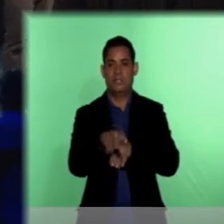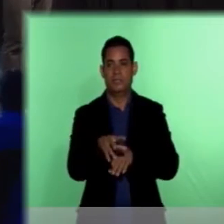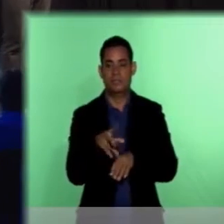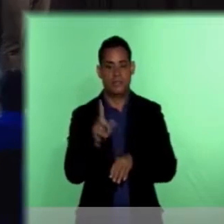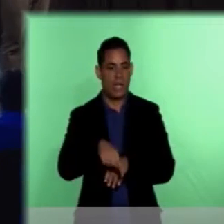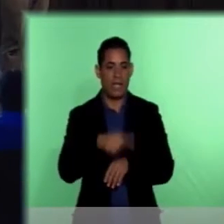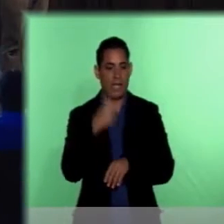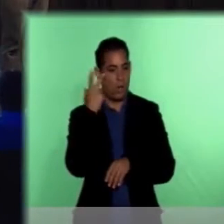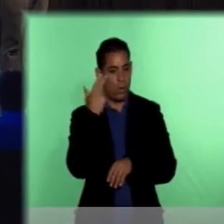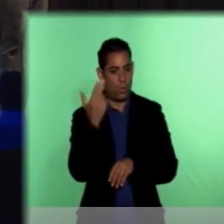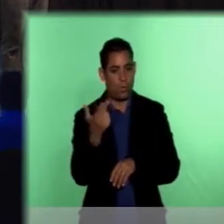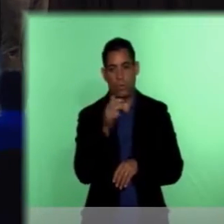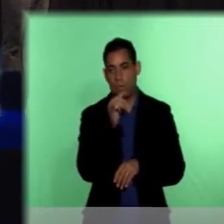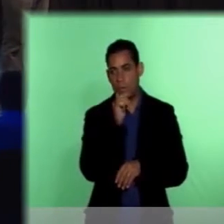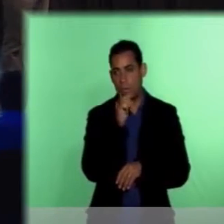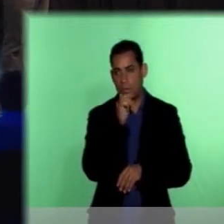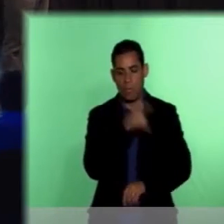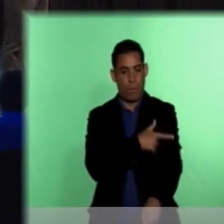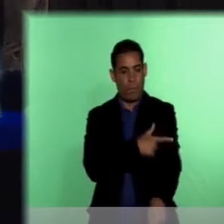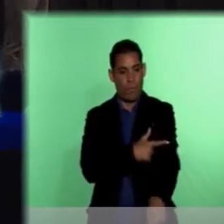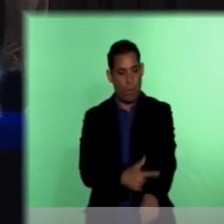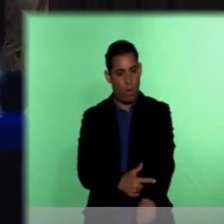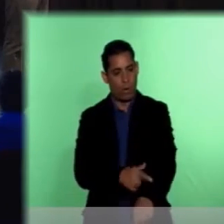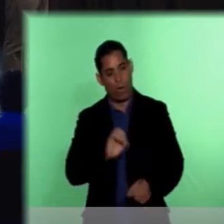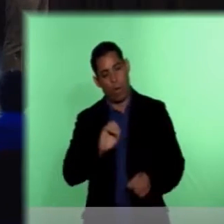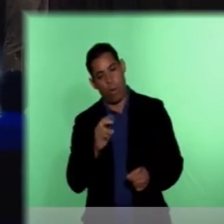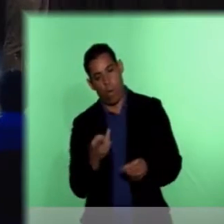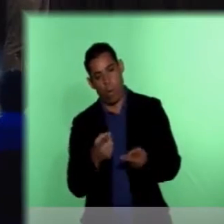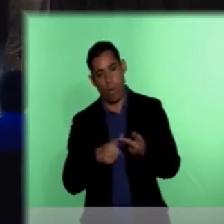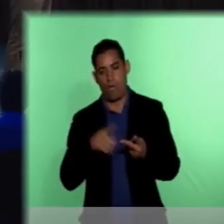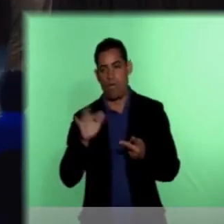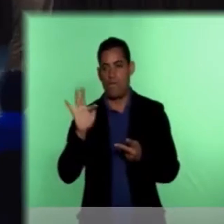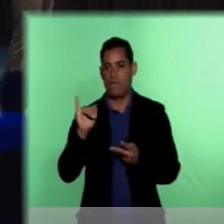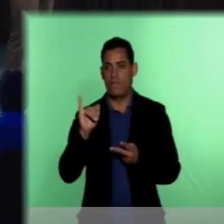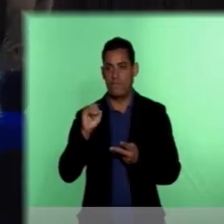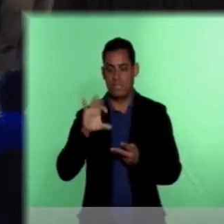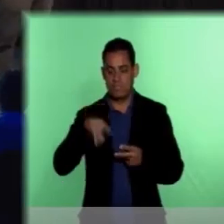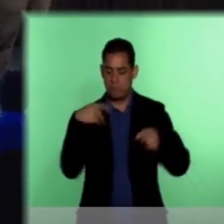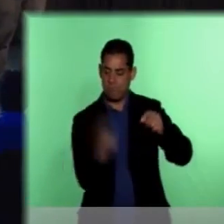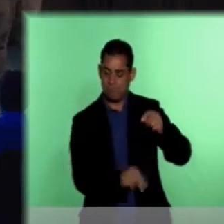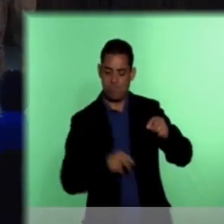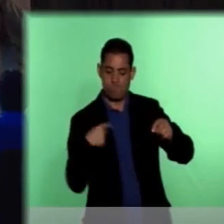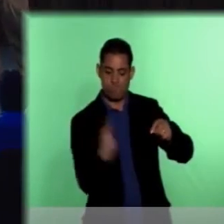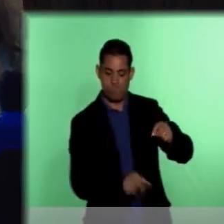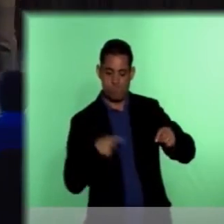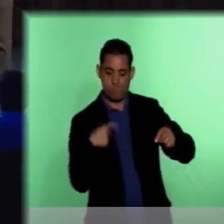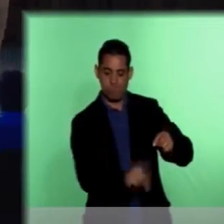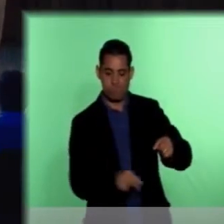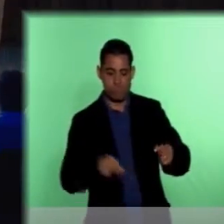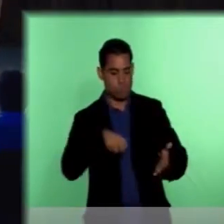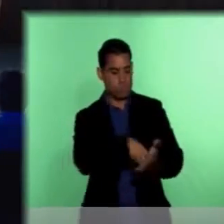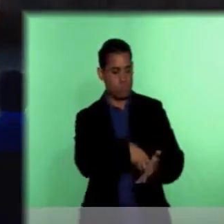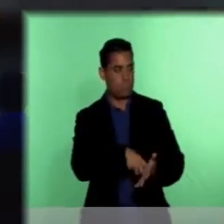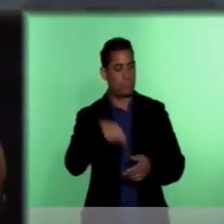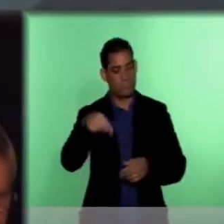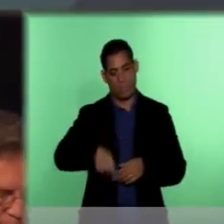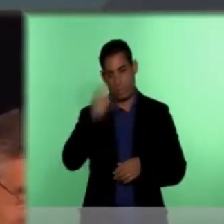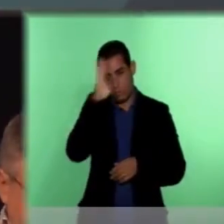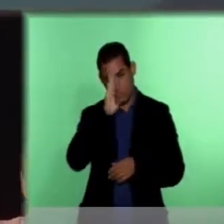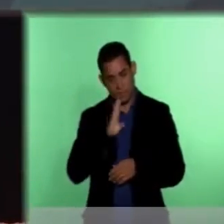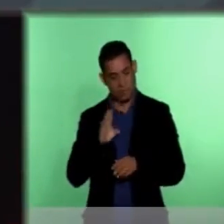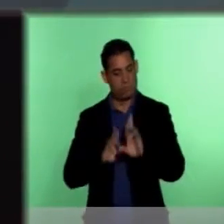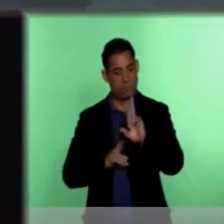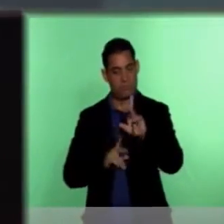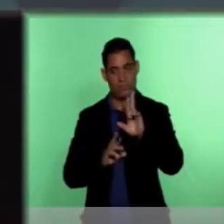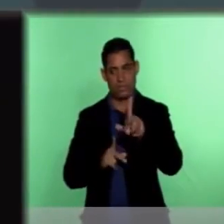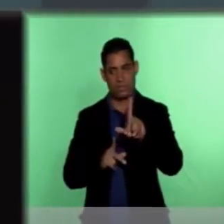por exemplo, castigo moral ou castigo físico nas escolas ainda. Coisa que no Brasil já está bastante superado.